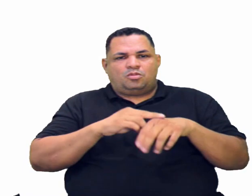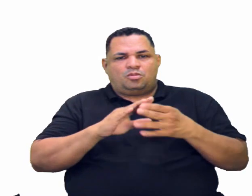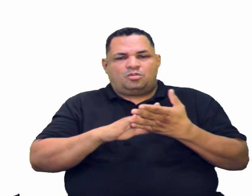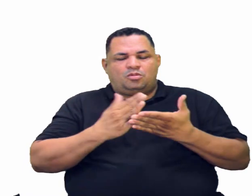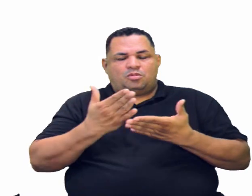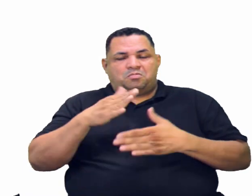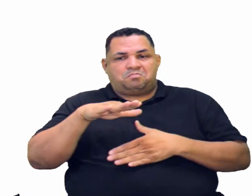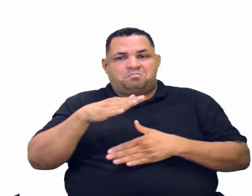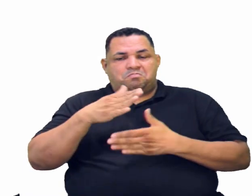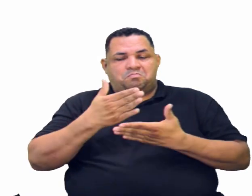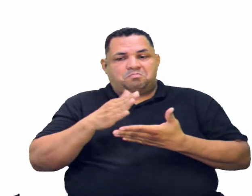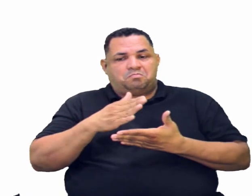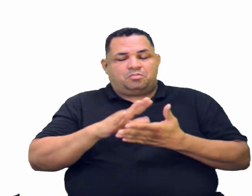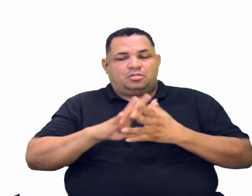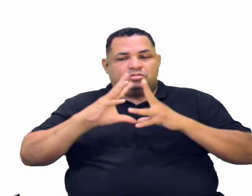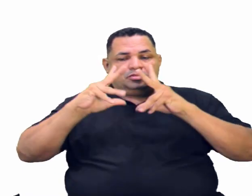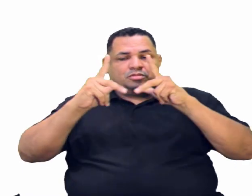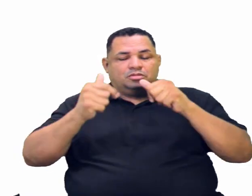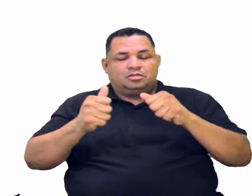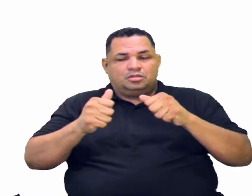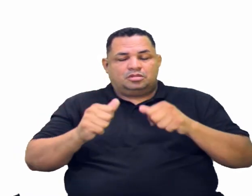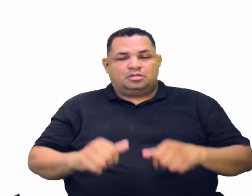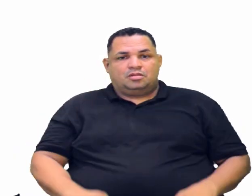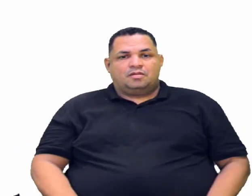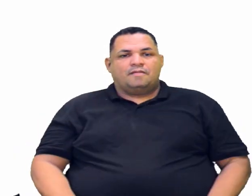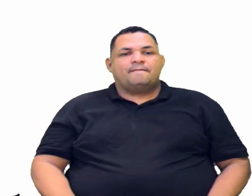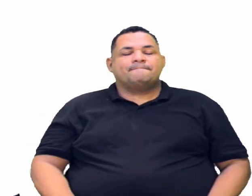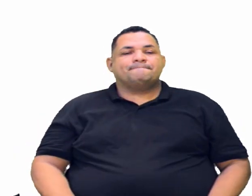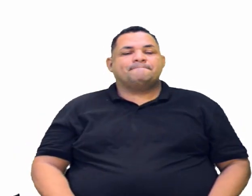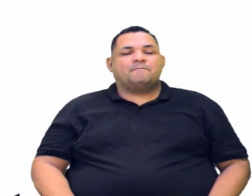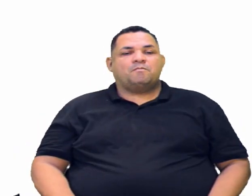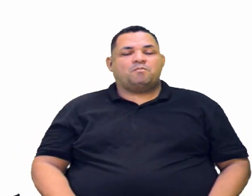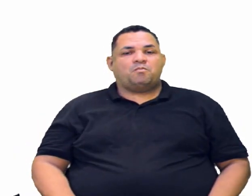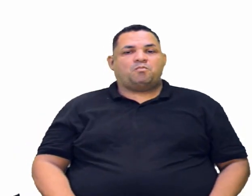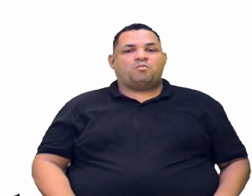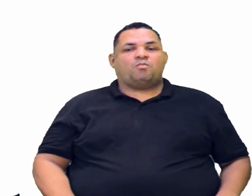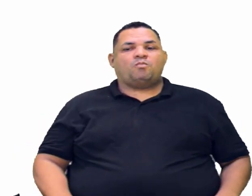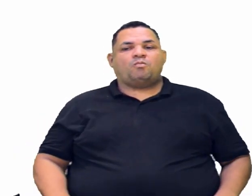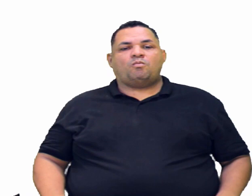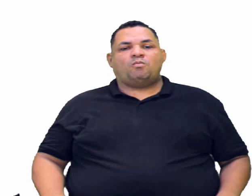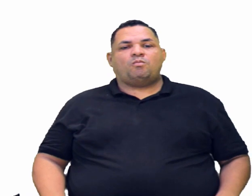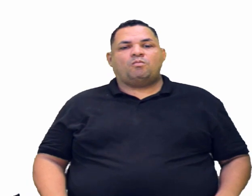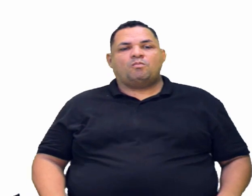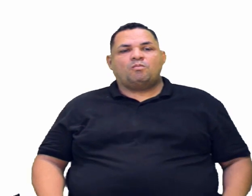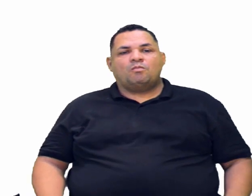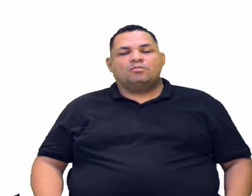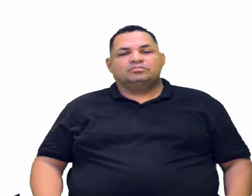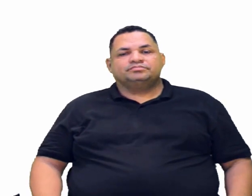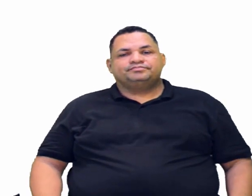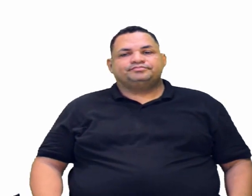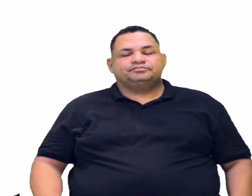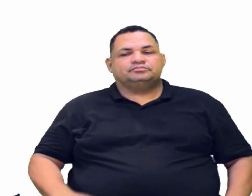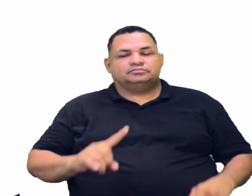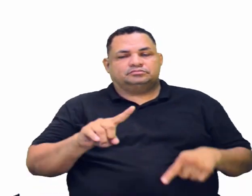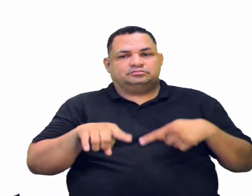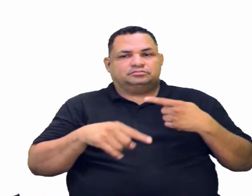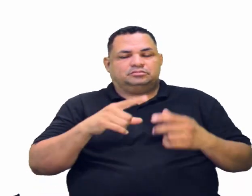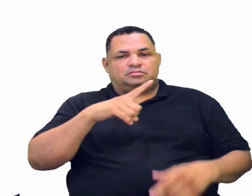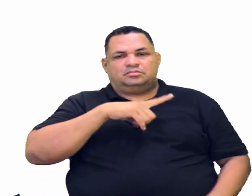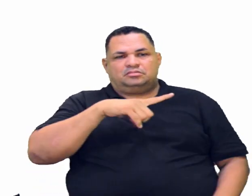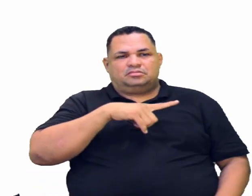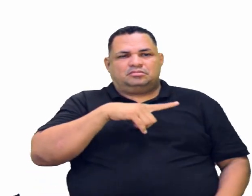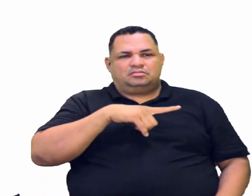e oxidação total. Então, a gente pode uma hora obter um aldeído e outra hora